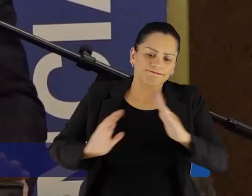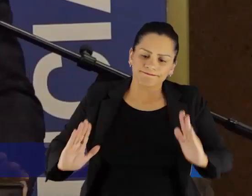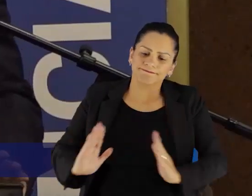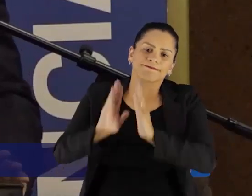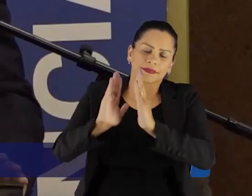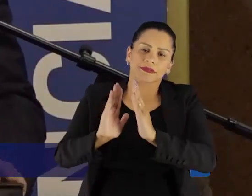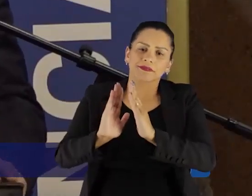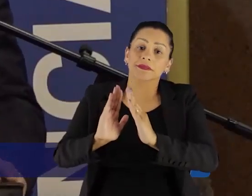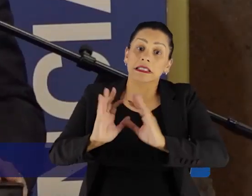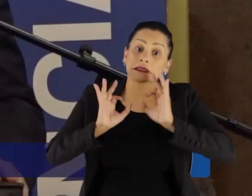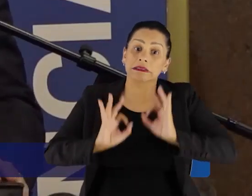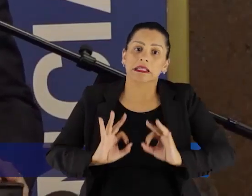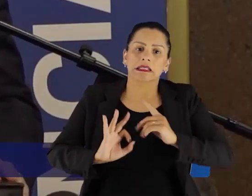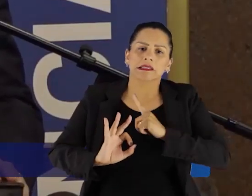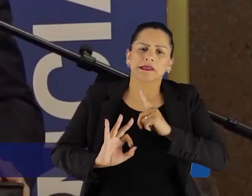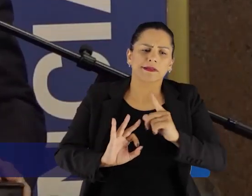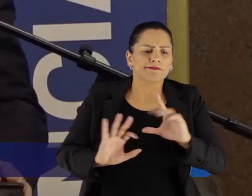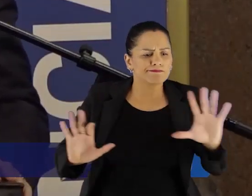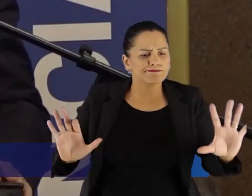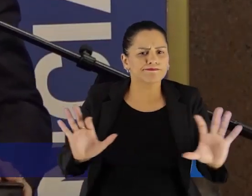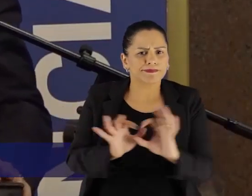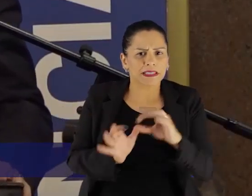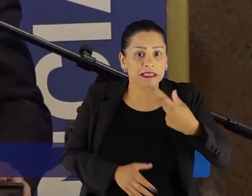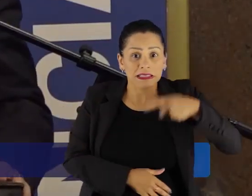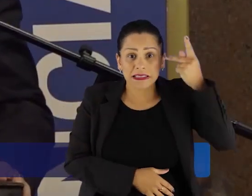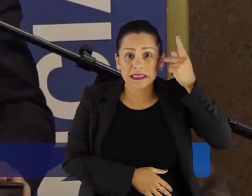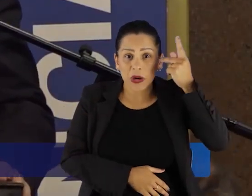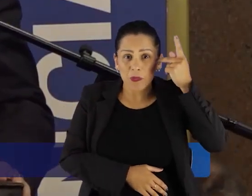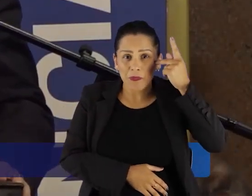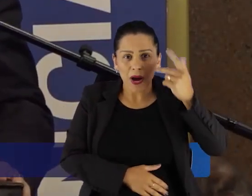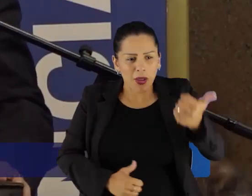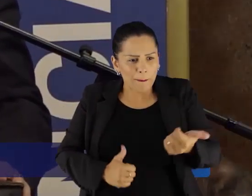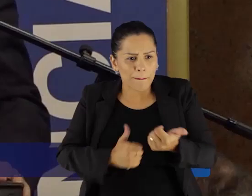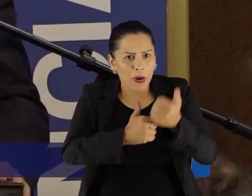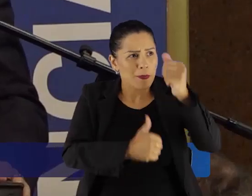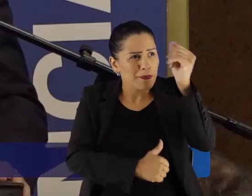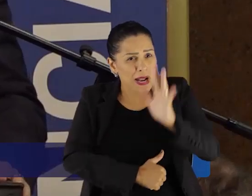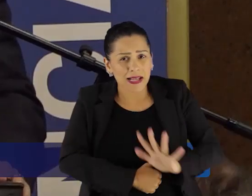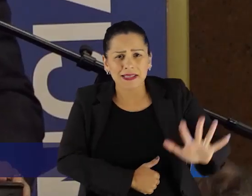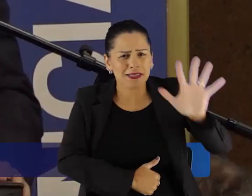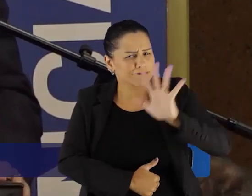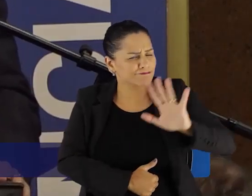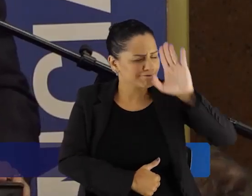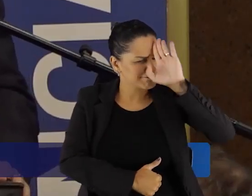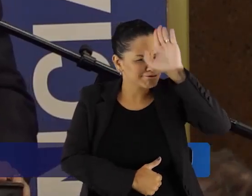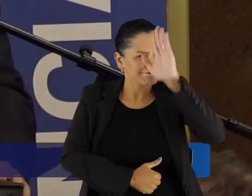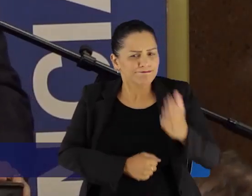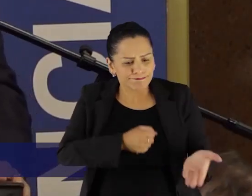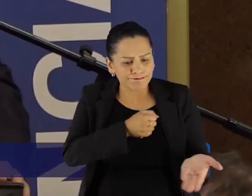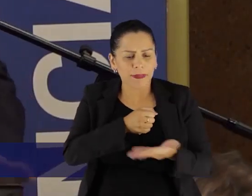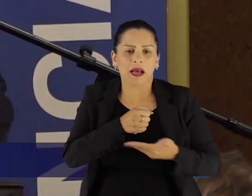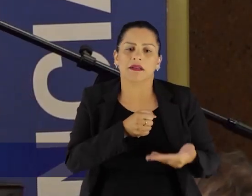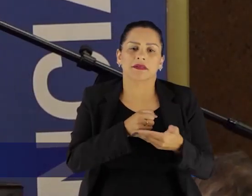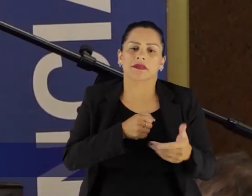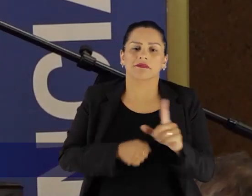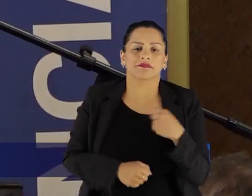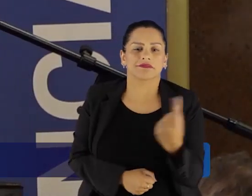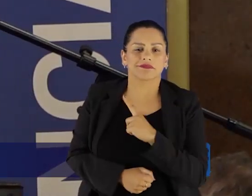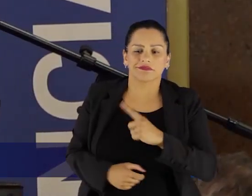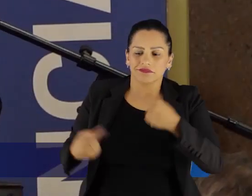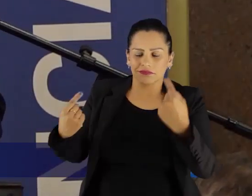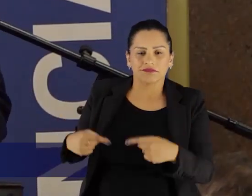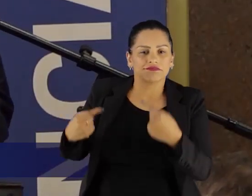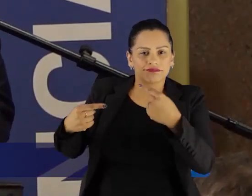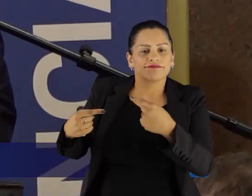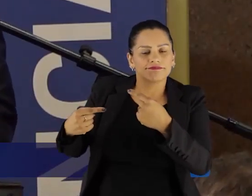tenho dúvida que a contribuição de São Paulo para o Brasil foi fundamental para que nós pudéssemos enfrentar a pandemia se maior